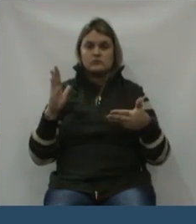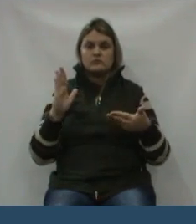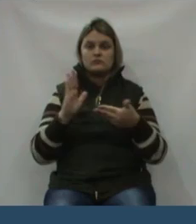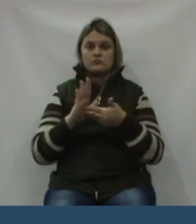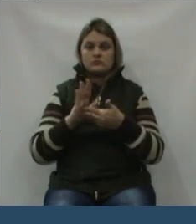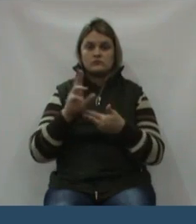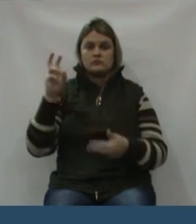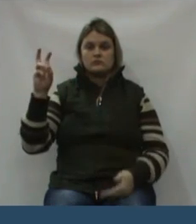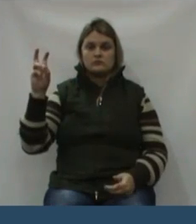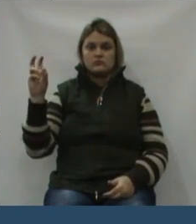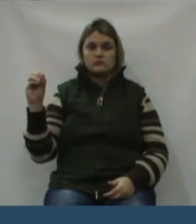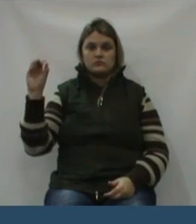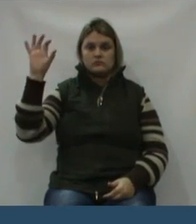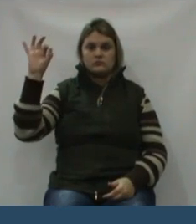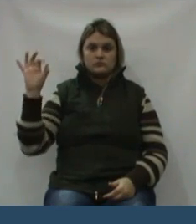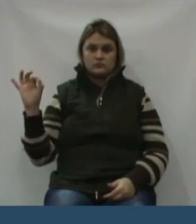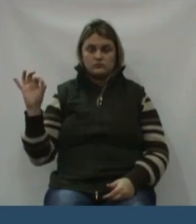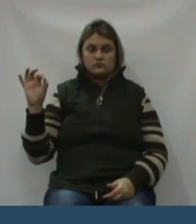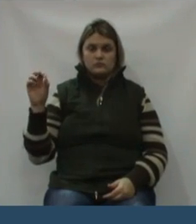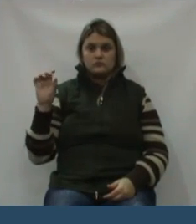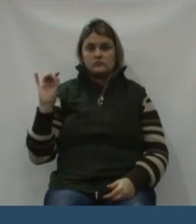limitando 50%